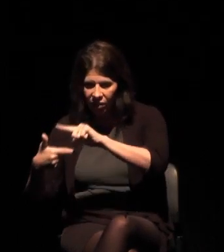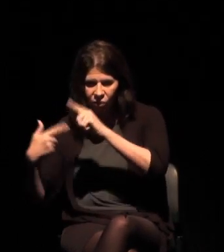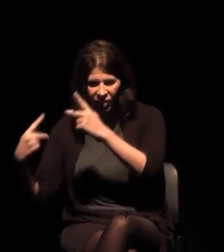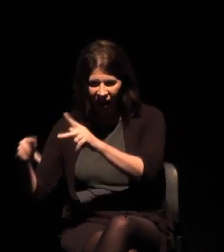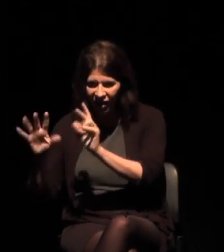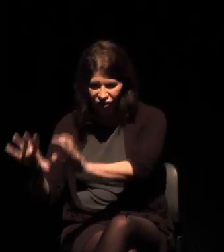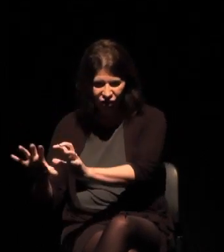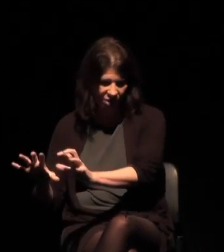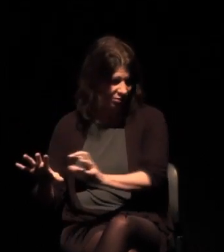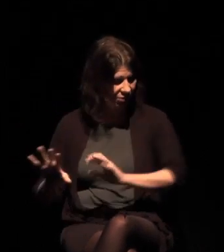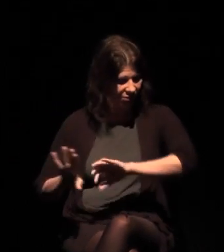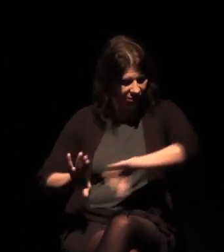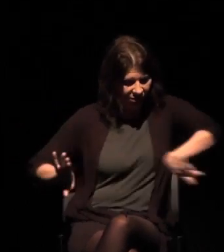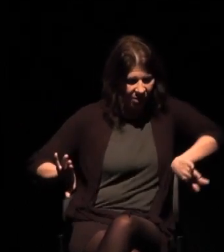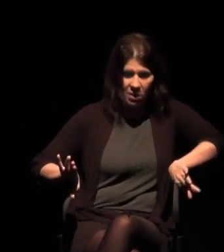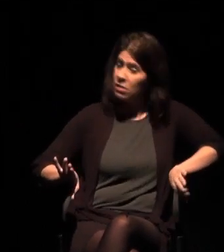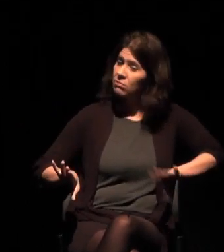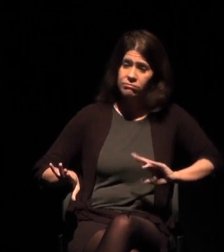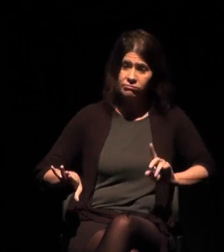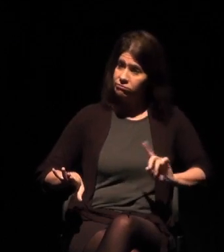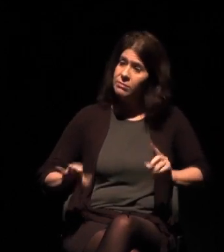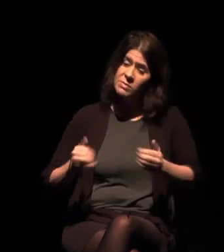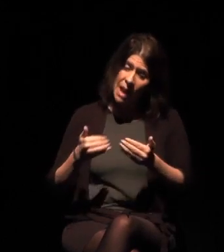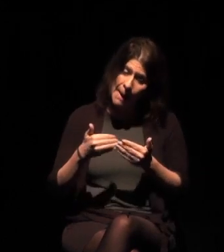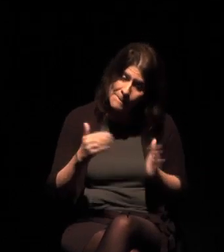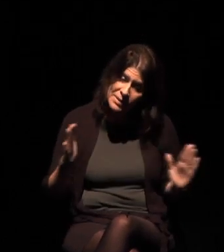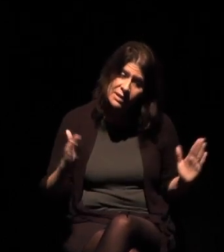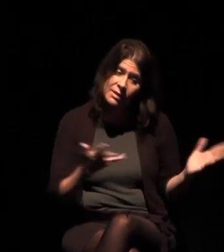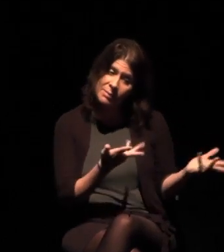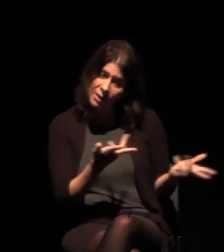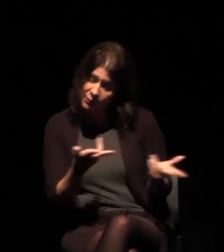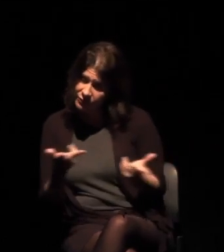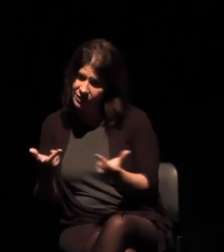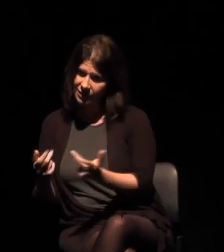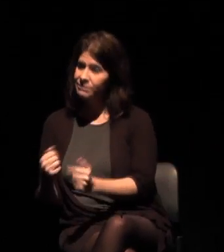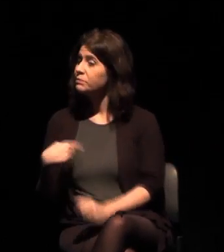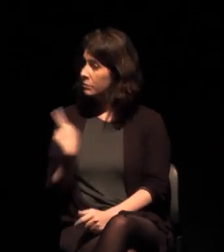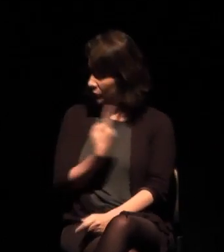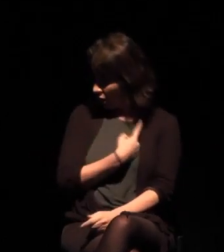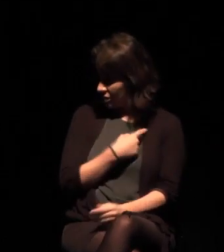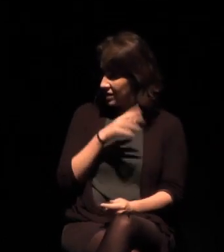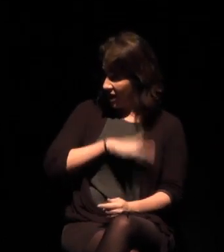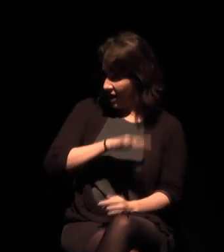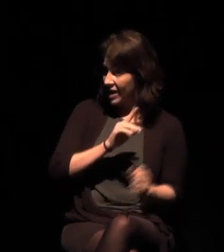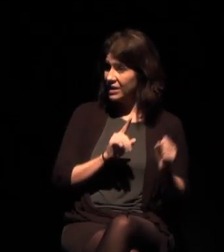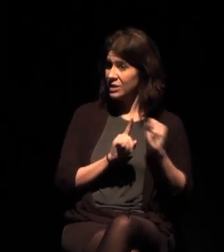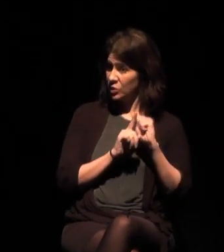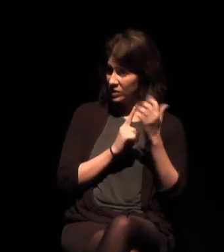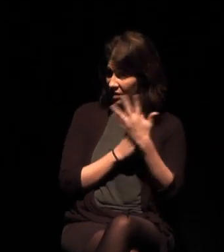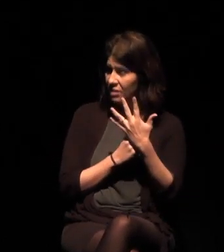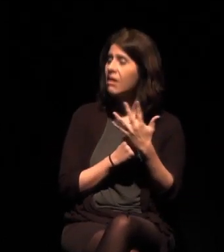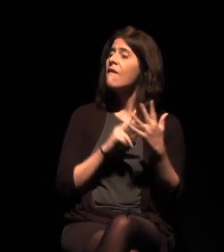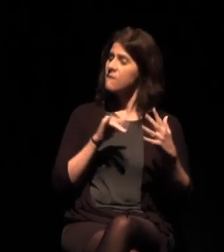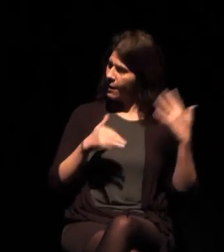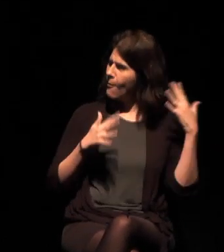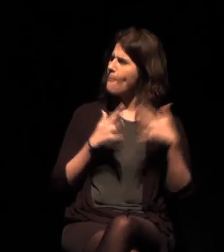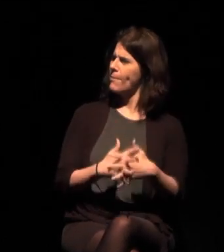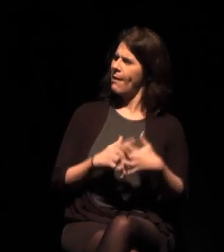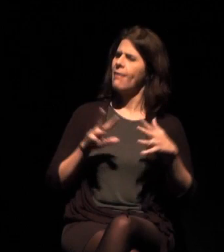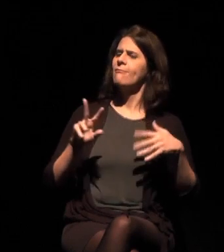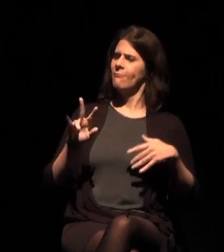sam nos convidam digamos assim nós vamos sempre complicar as coisas é colaborar